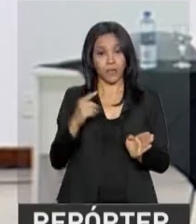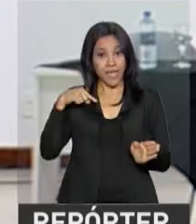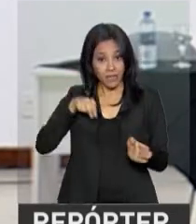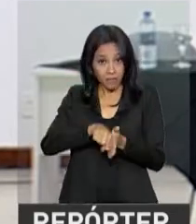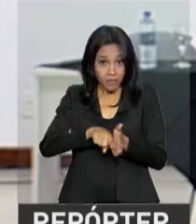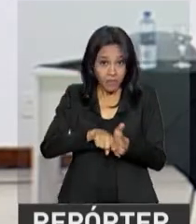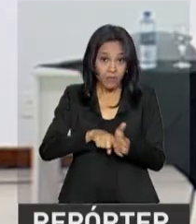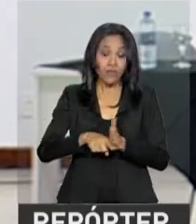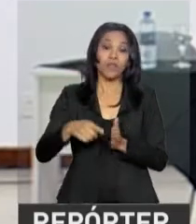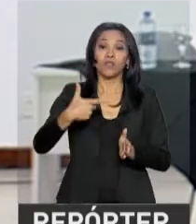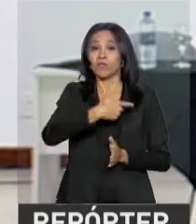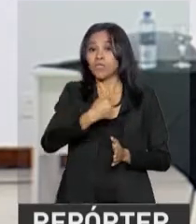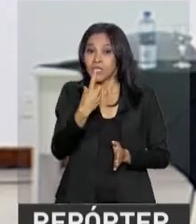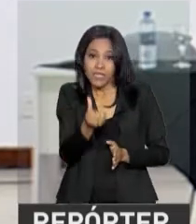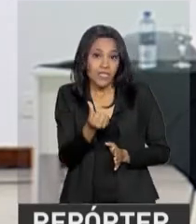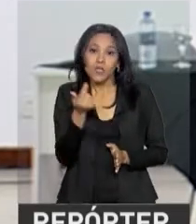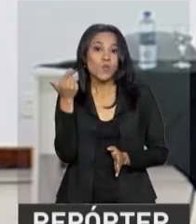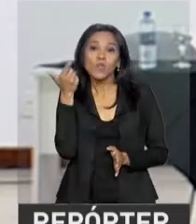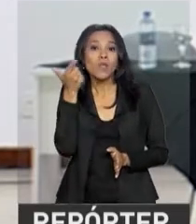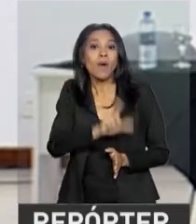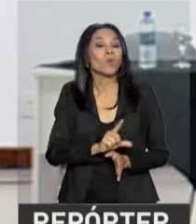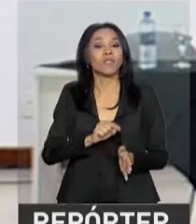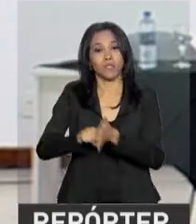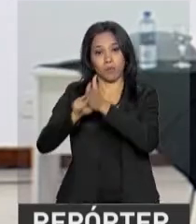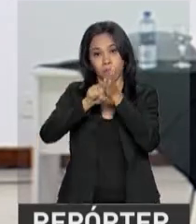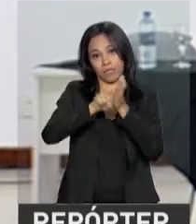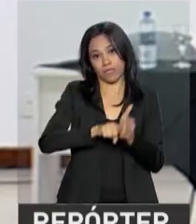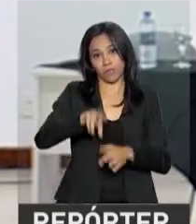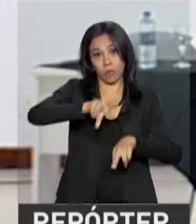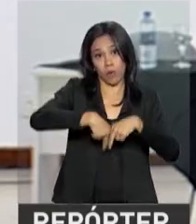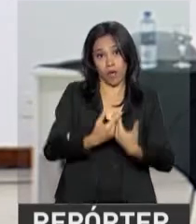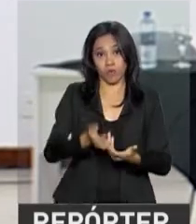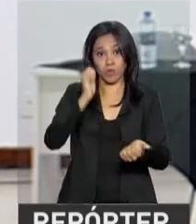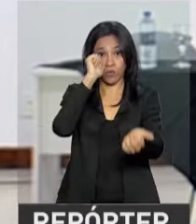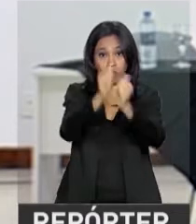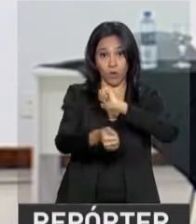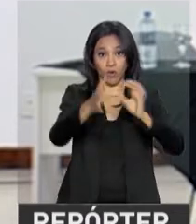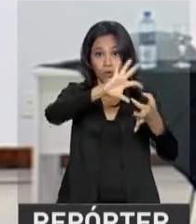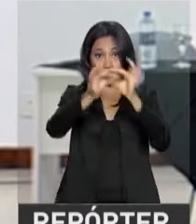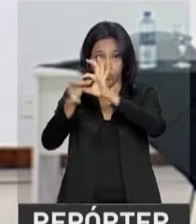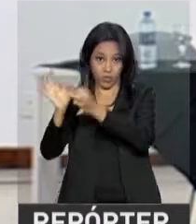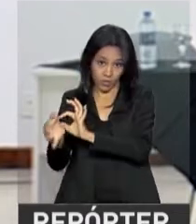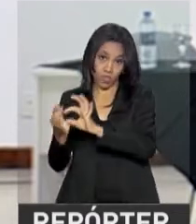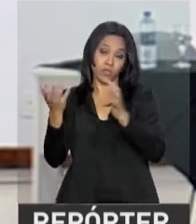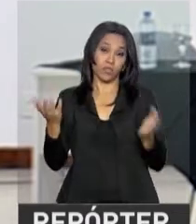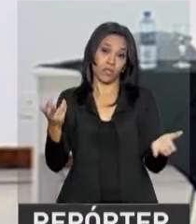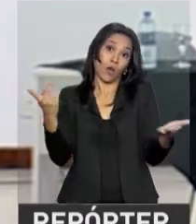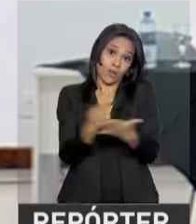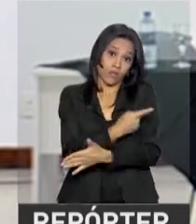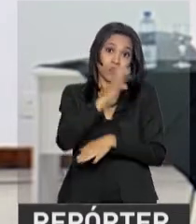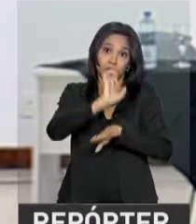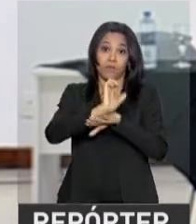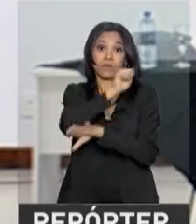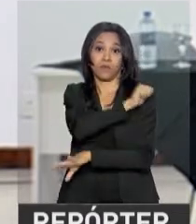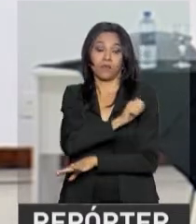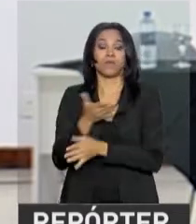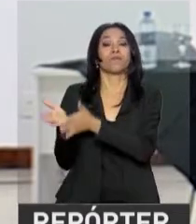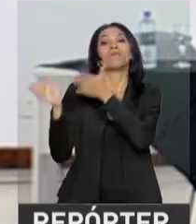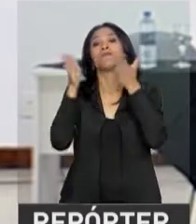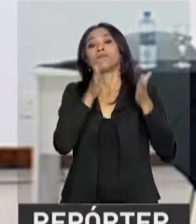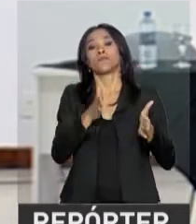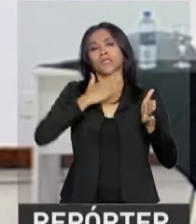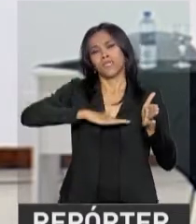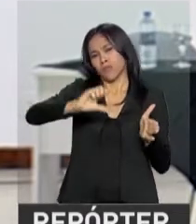não foi realizado por conta dos jogos olímpicos e paraolímpicos do rio de janeiro bom daqui a pouco às 11 e meia